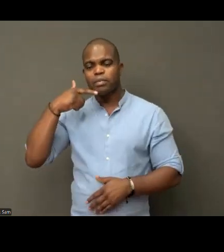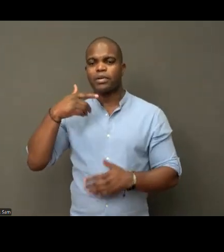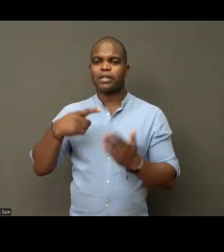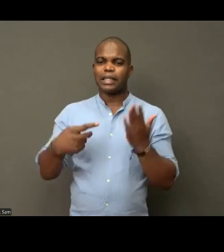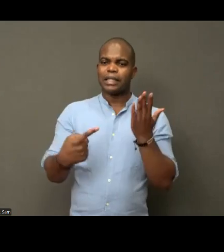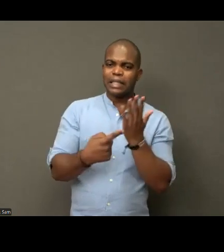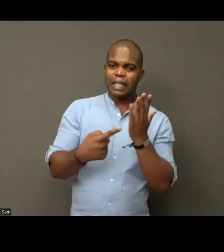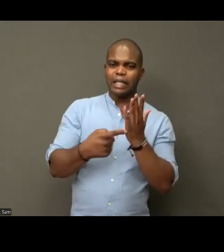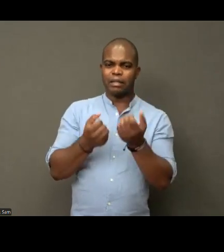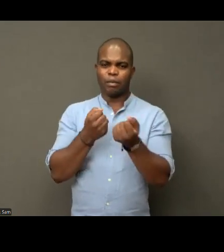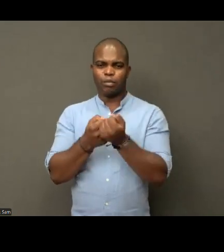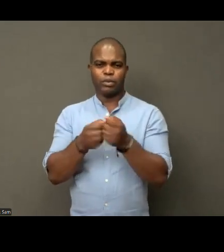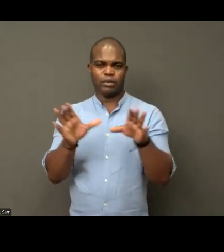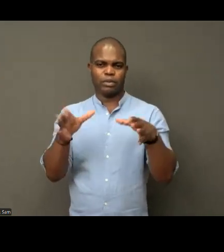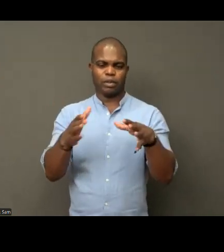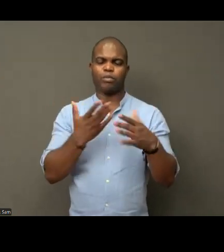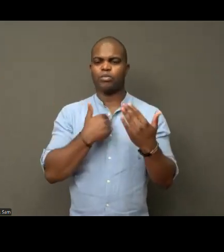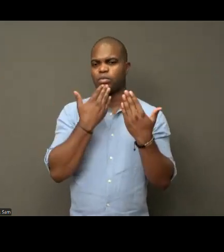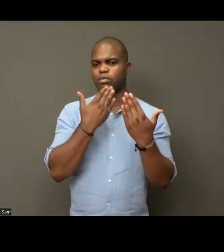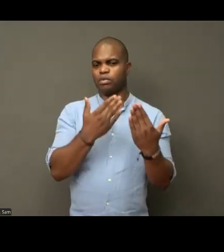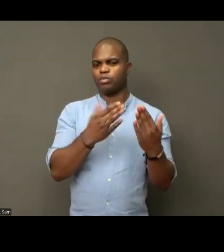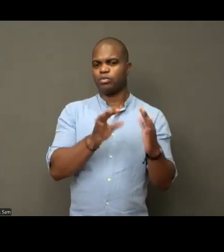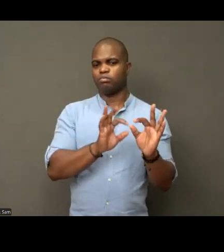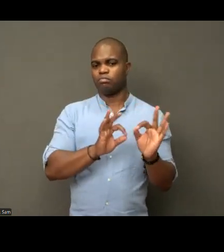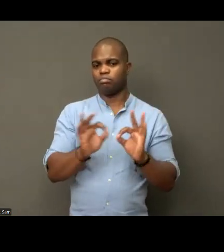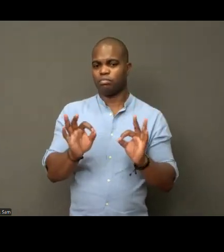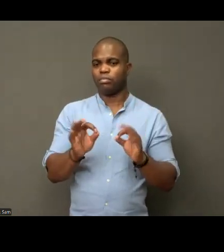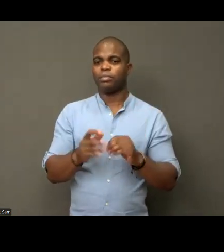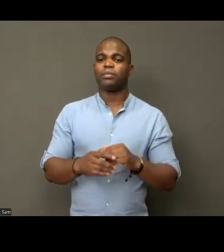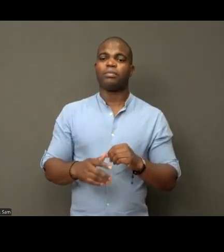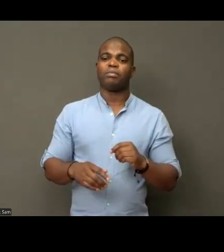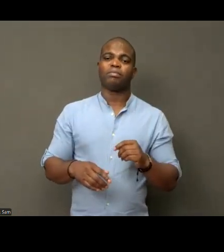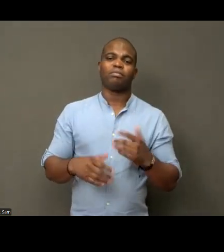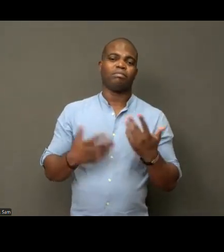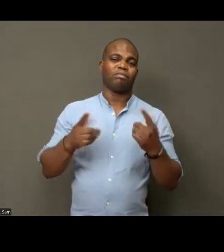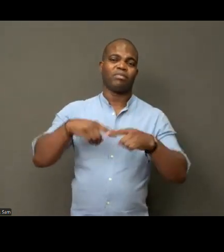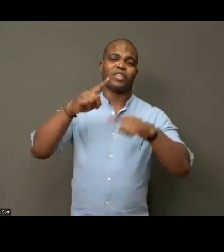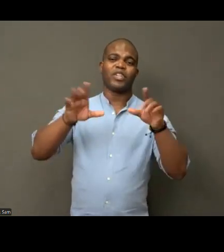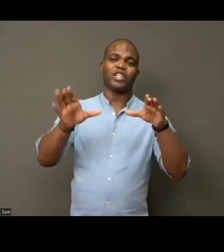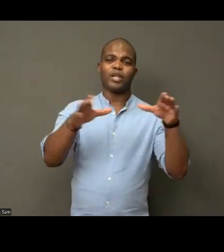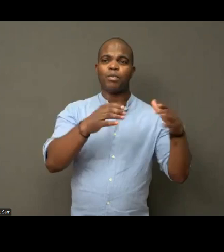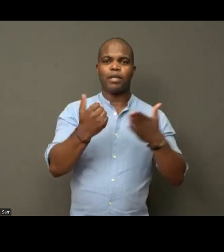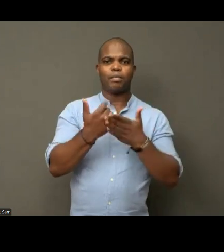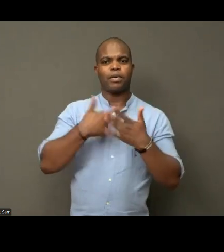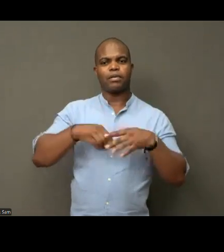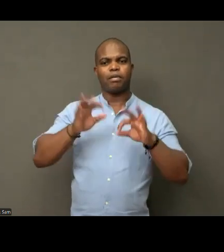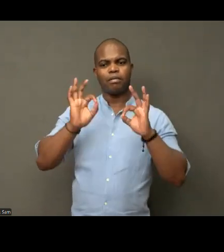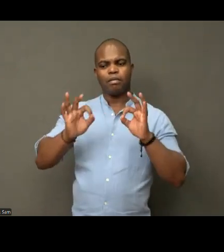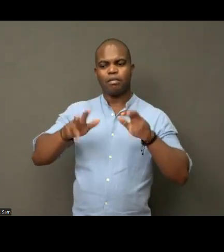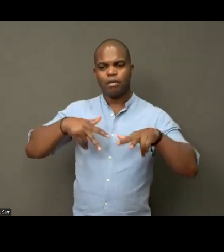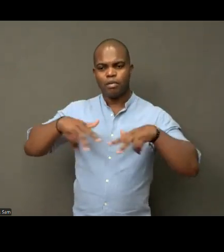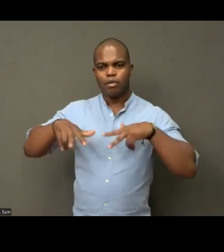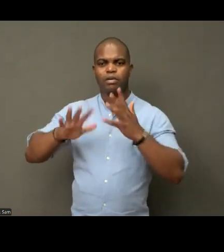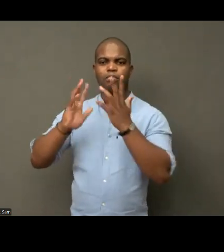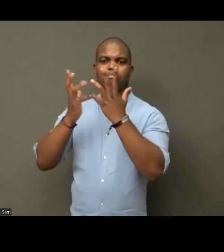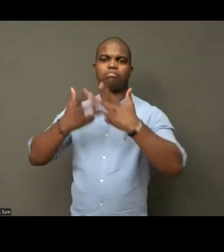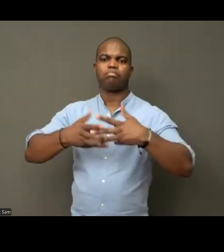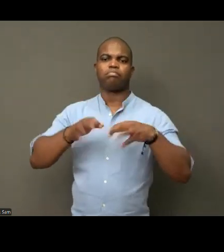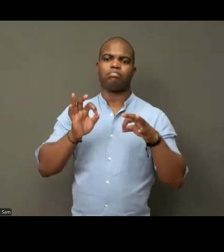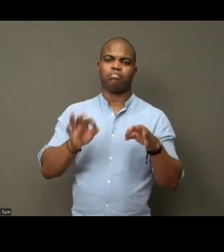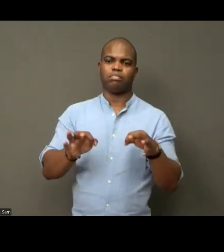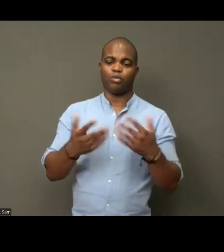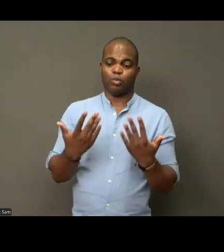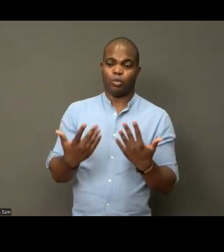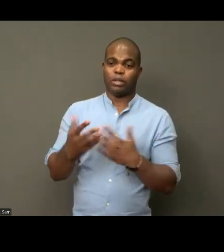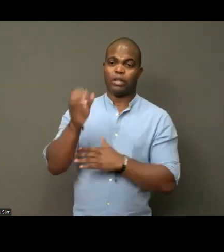a equipe que maximizou e levou seu esforço na OPAS, a minha equipe também, que conduziu